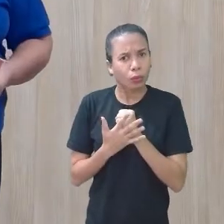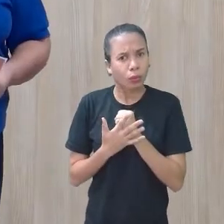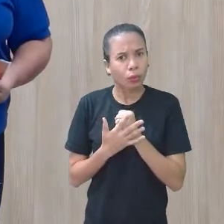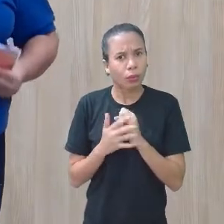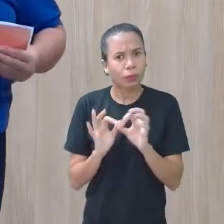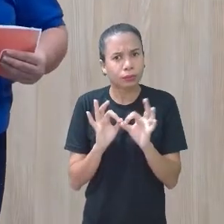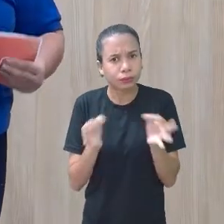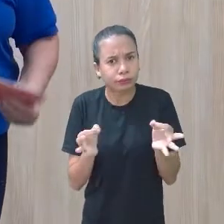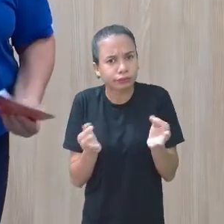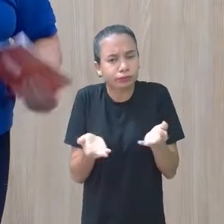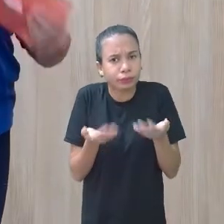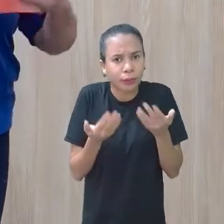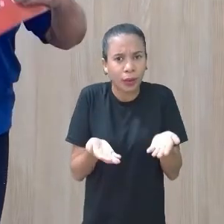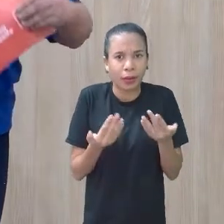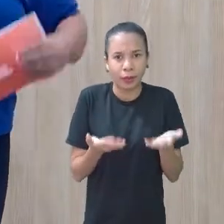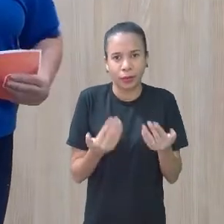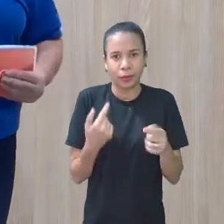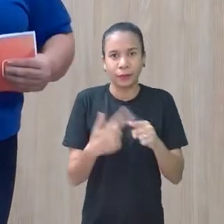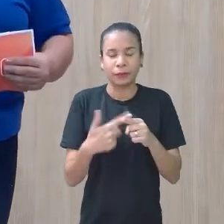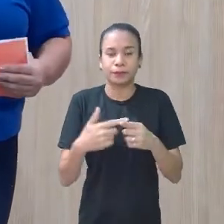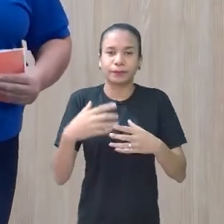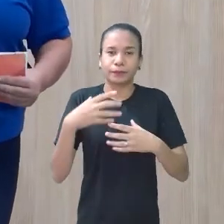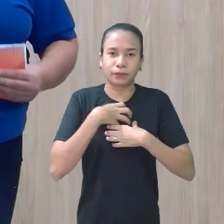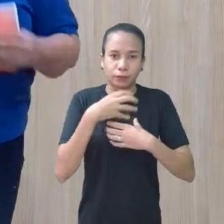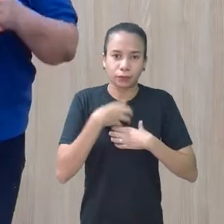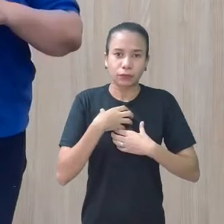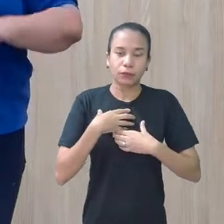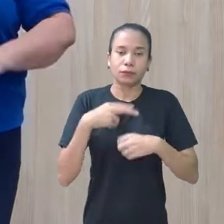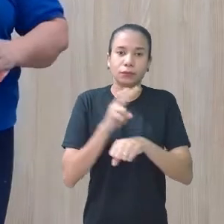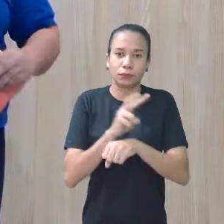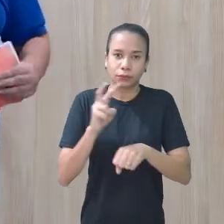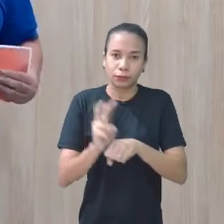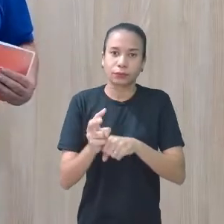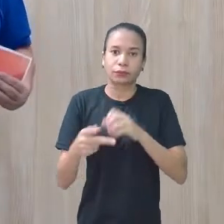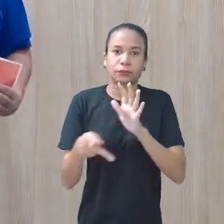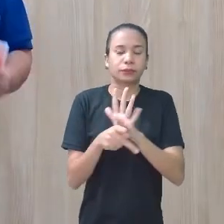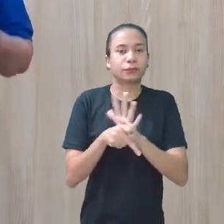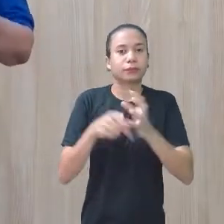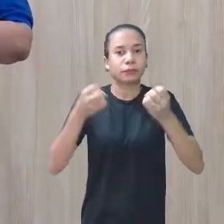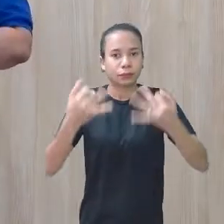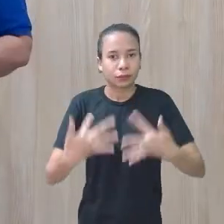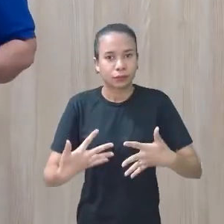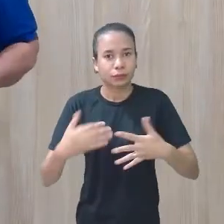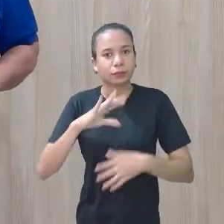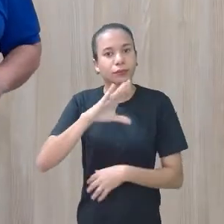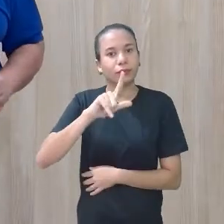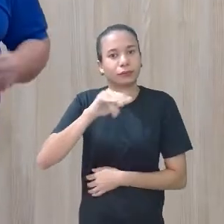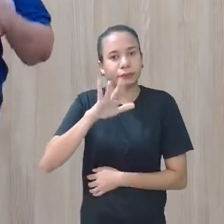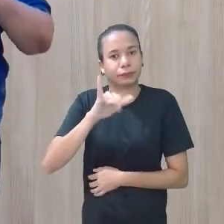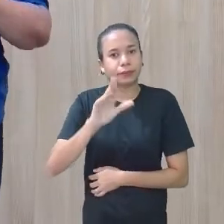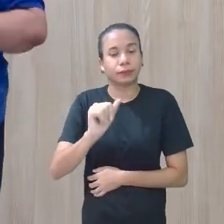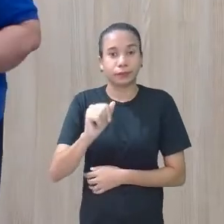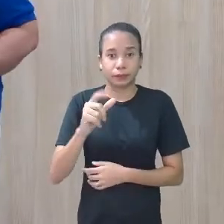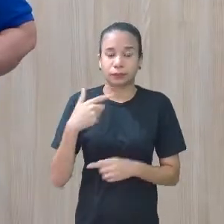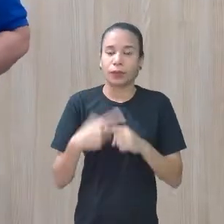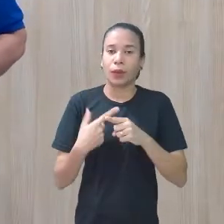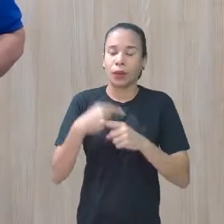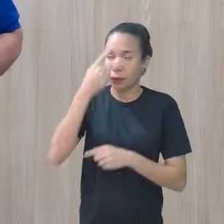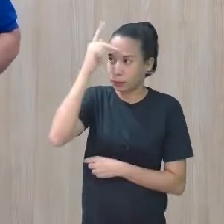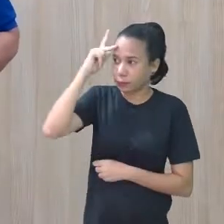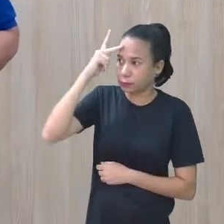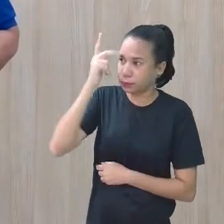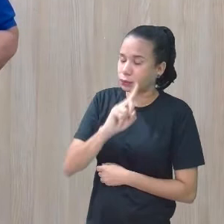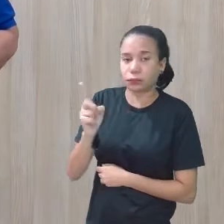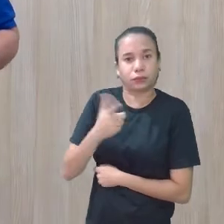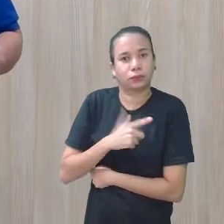foram muito leves. Por quê? Porque eu estava protegida. Então, é como a professora Cláudia falou, muitas pessoas aí que não tomaram